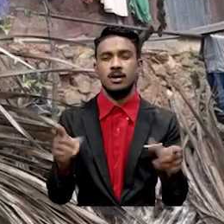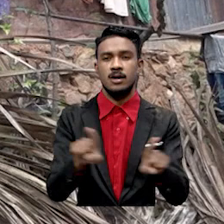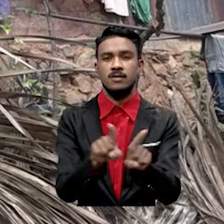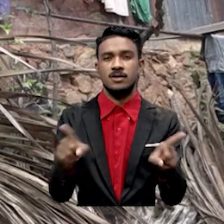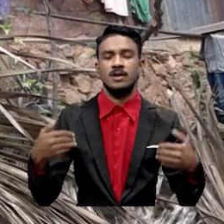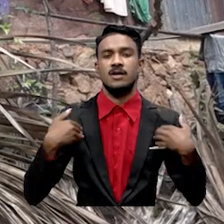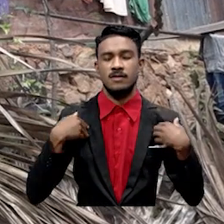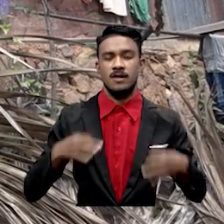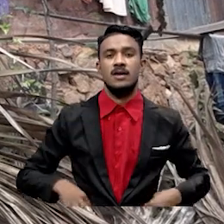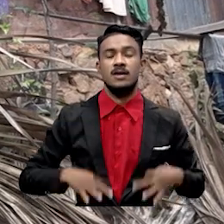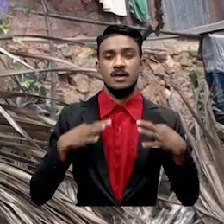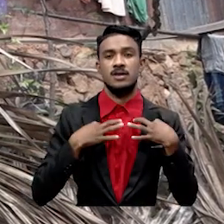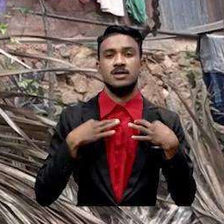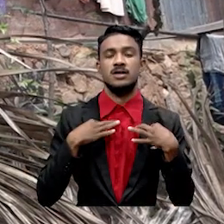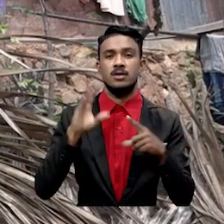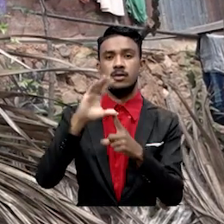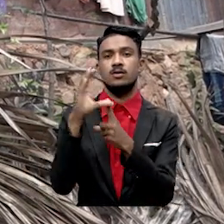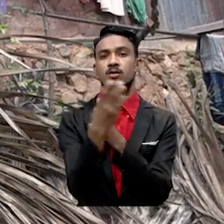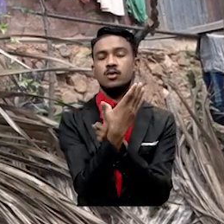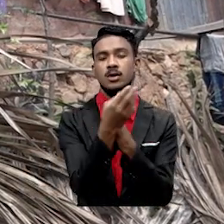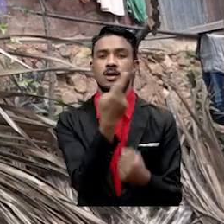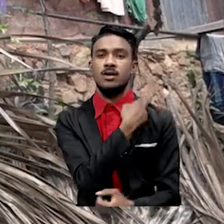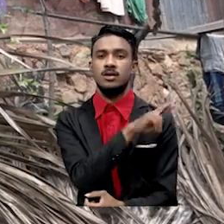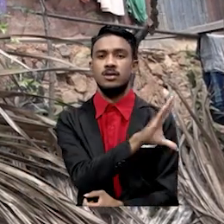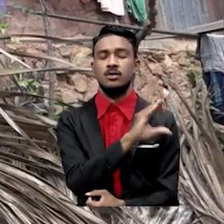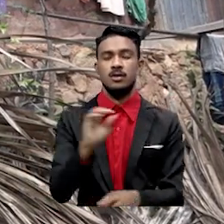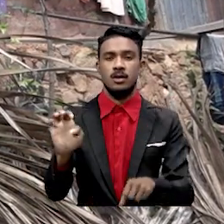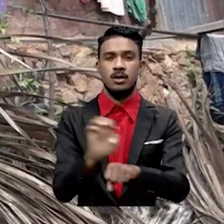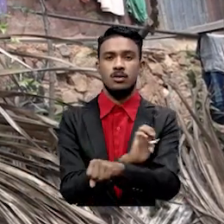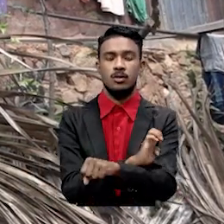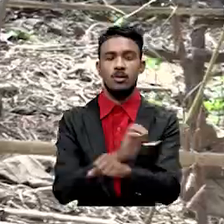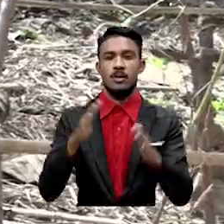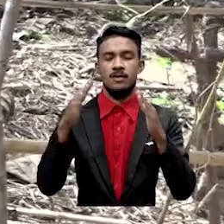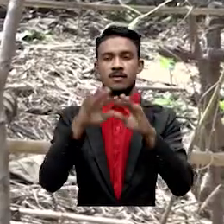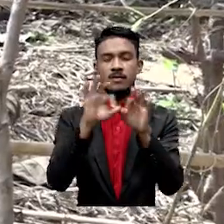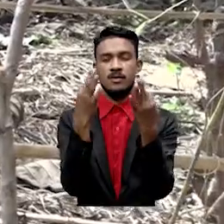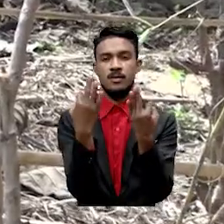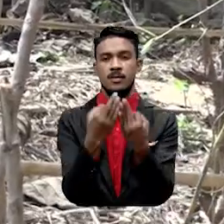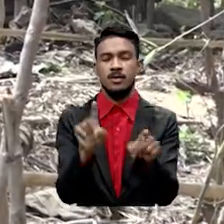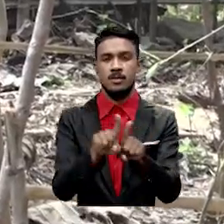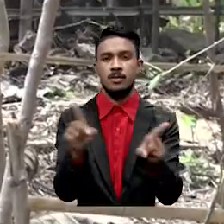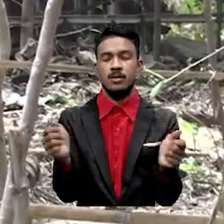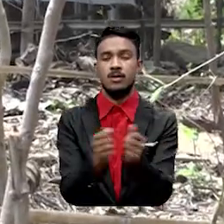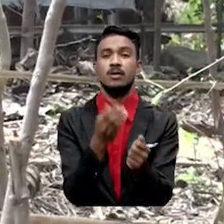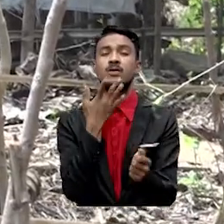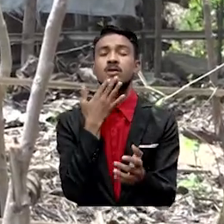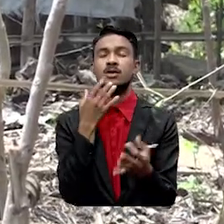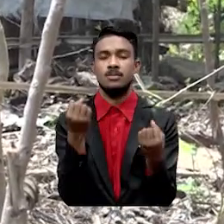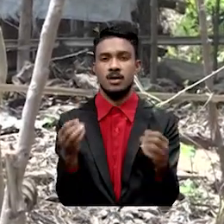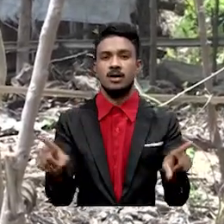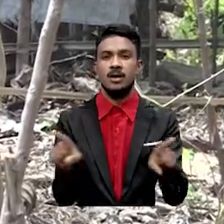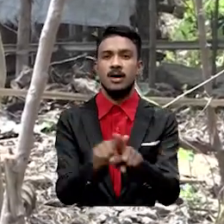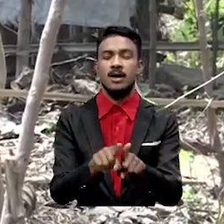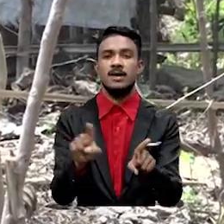ising, cultura, religião no mos condição economia umalara. Diferença ho kores oi-oi hanesa ai funan